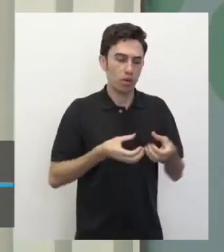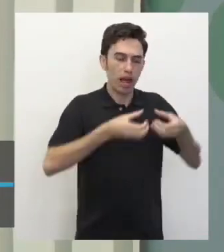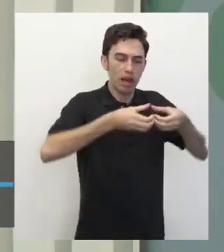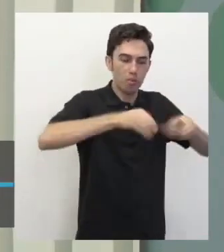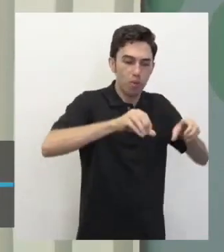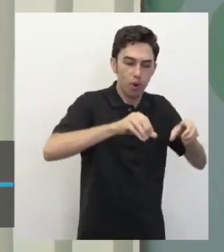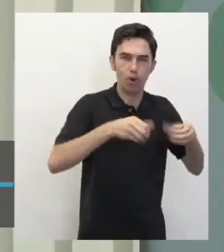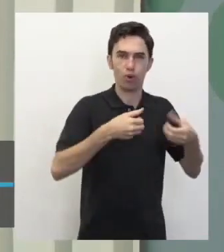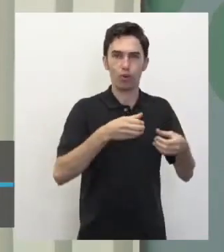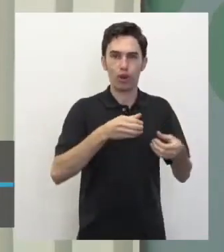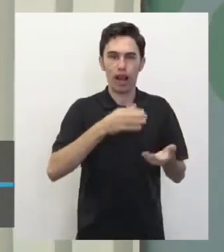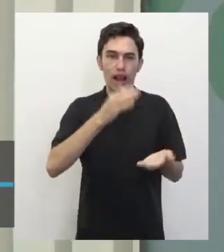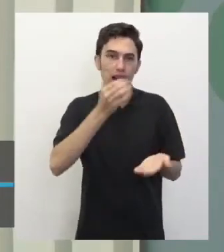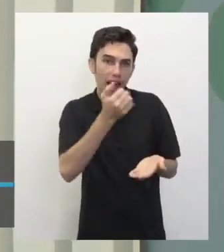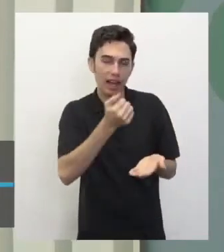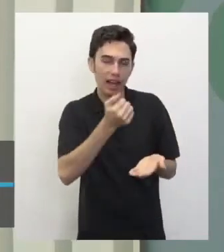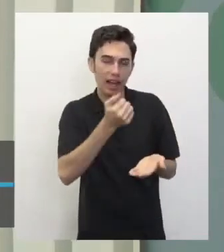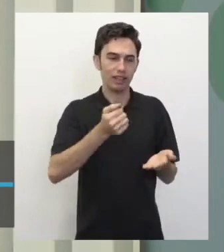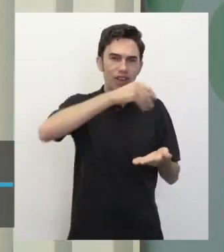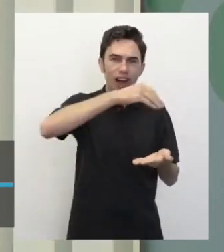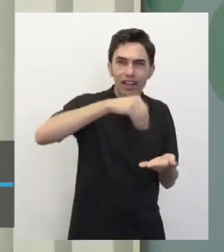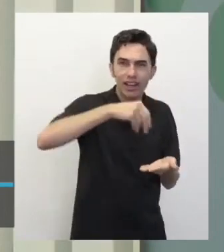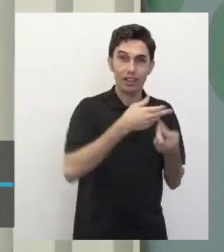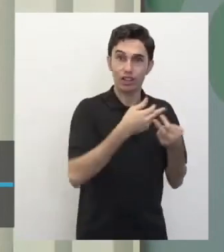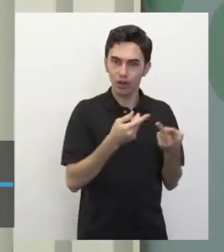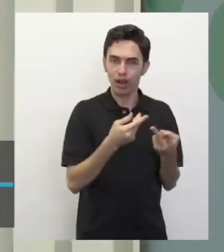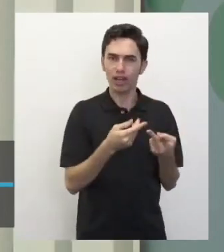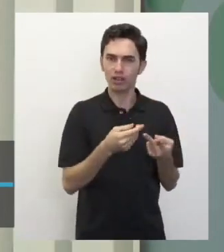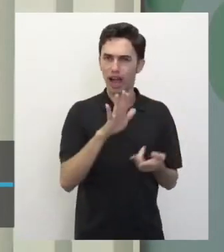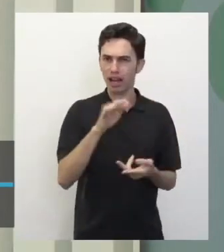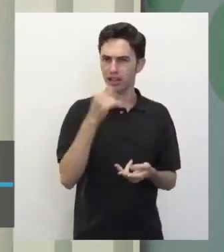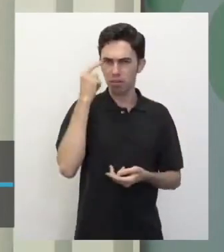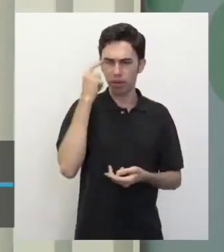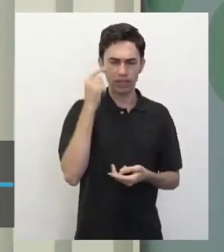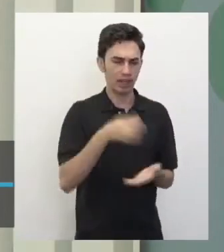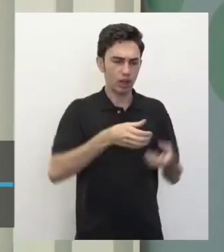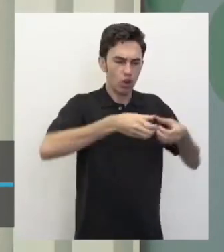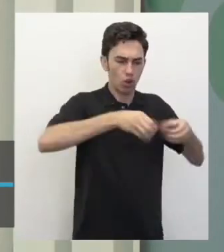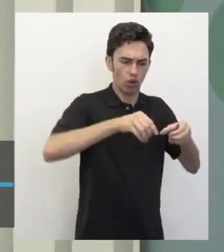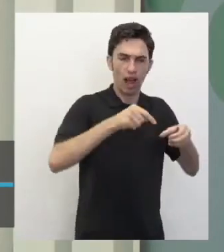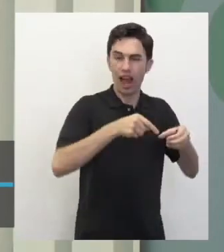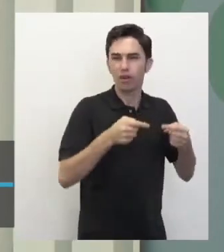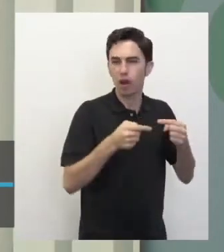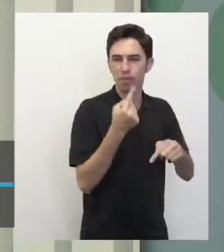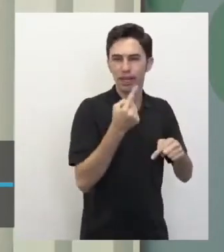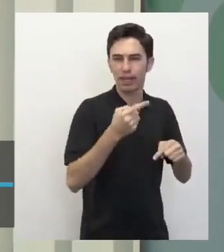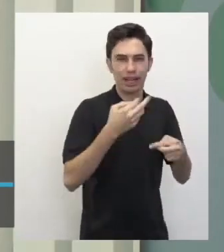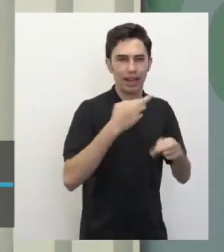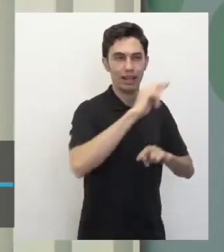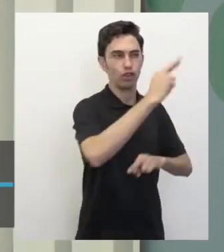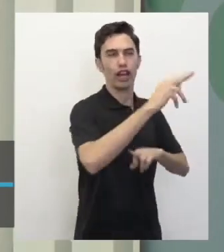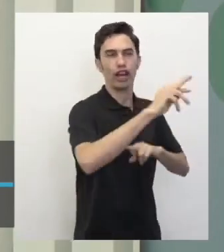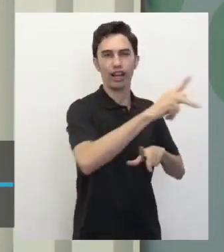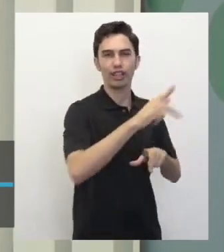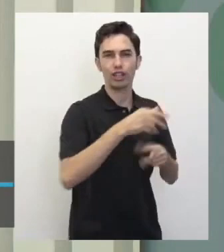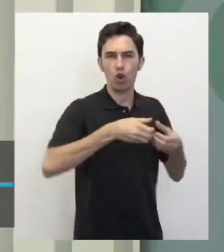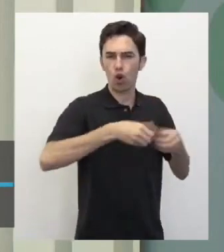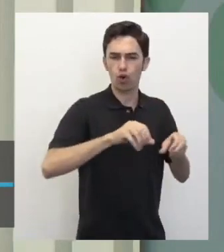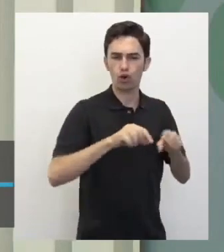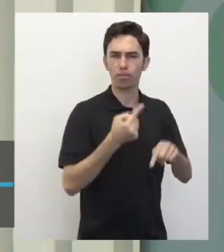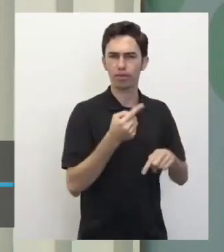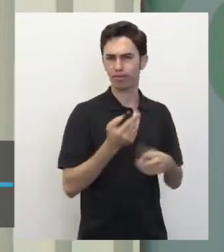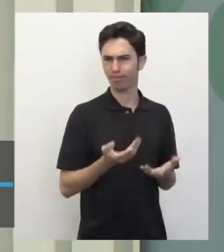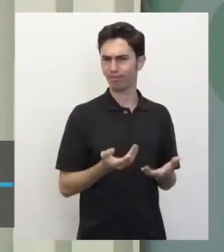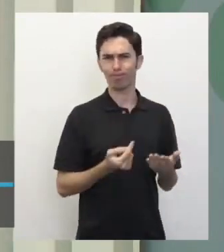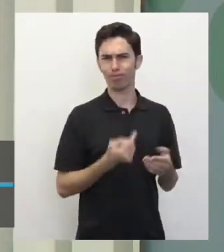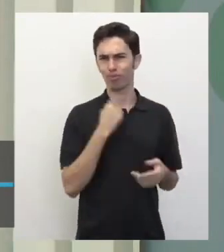fermento. Imagina, uma receita médica, você fica interpretando, nossa, 2 doses disso, a cada 8 horas. O que o